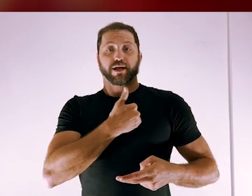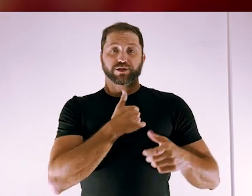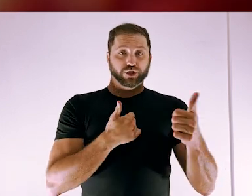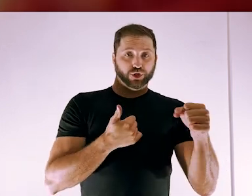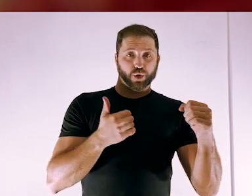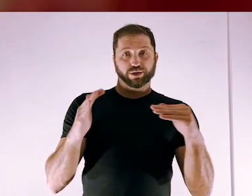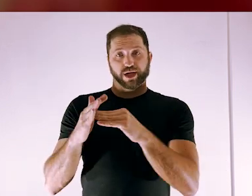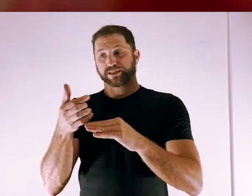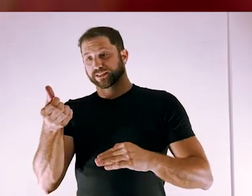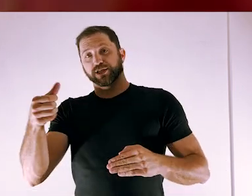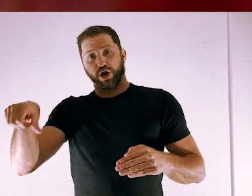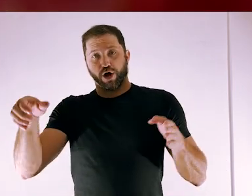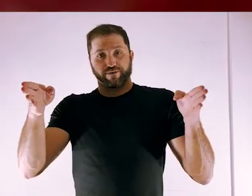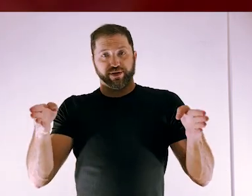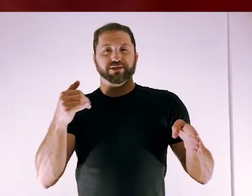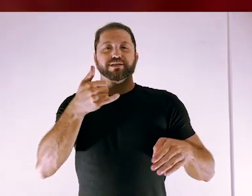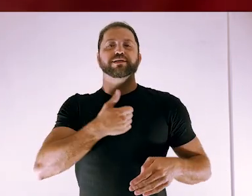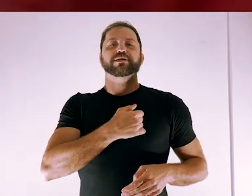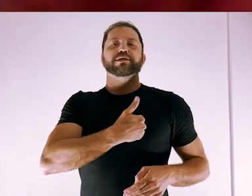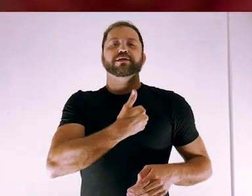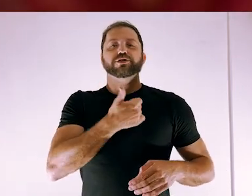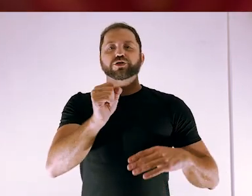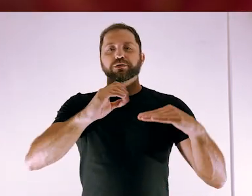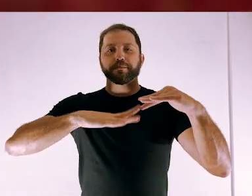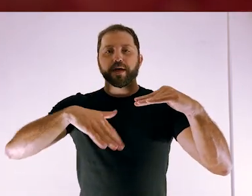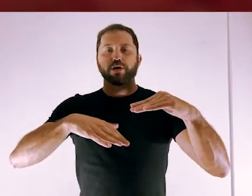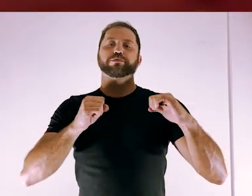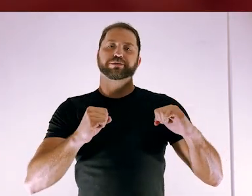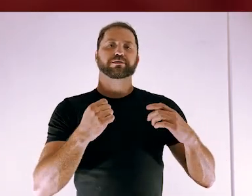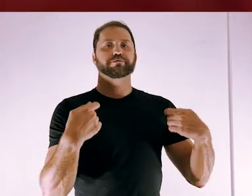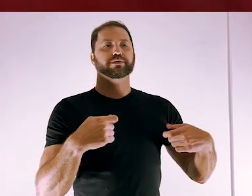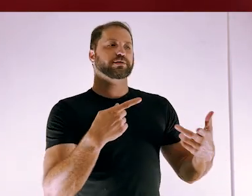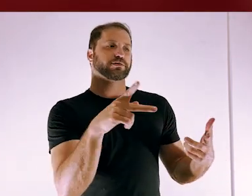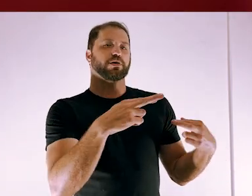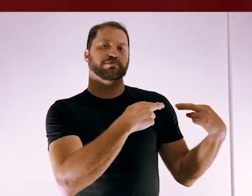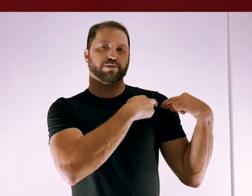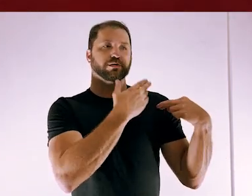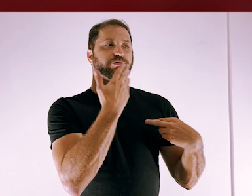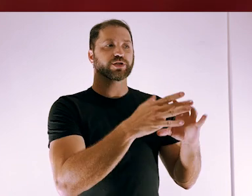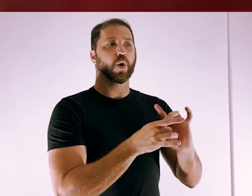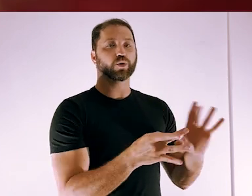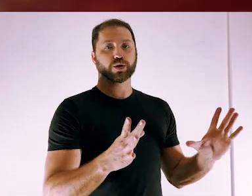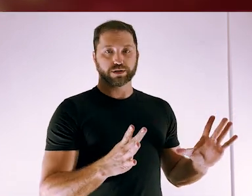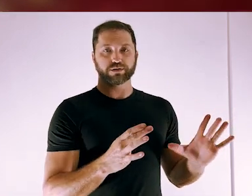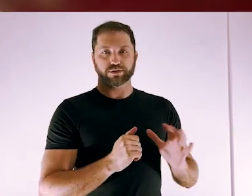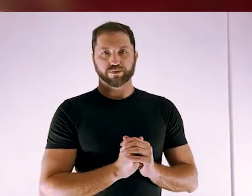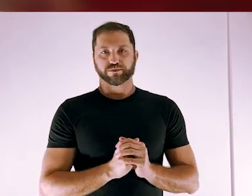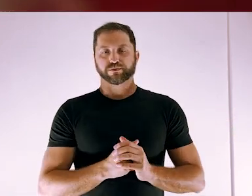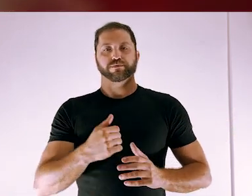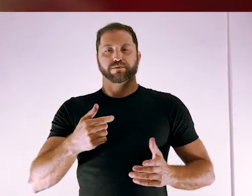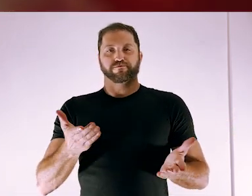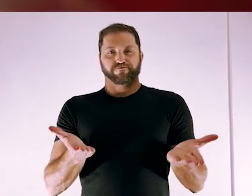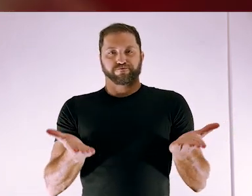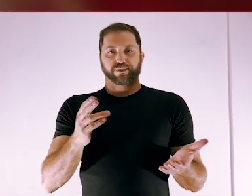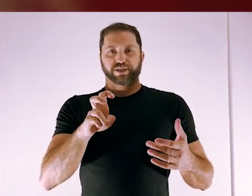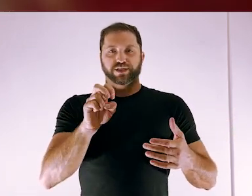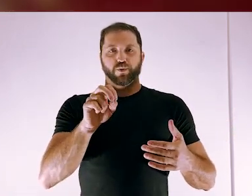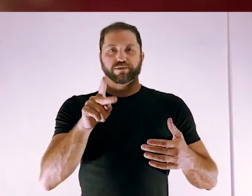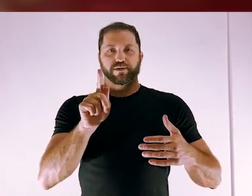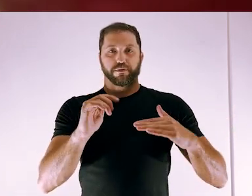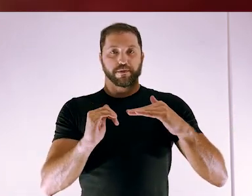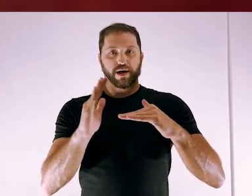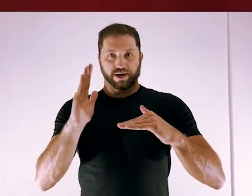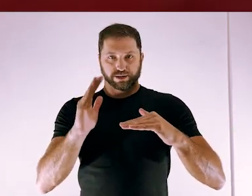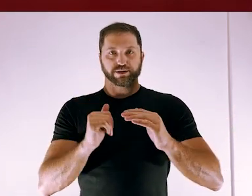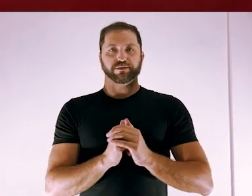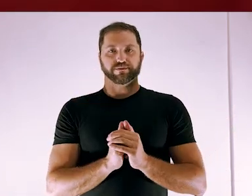entre 18 a 69 anos. Caso seja menor de idade, solicitar autorização dos responsáveis. Pesar mais